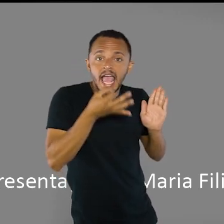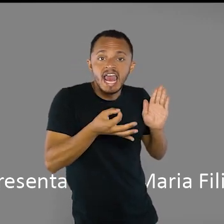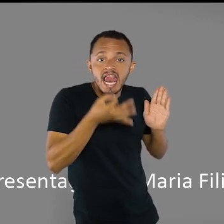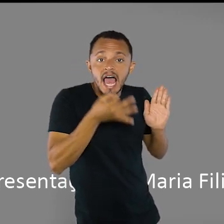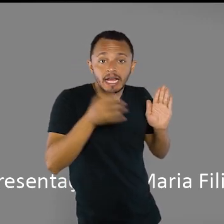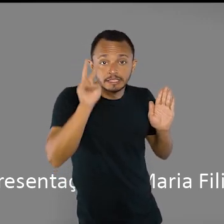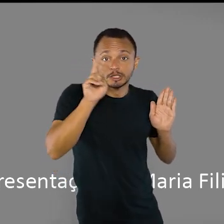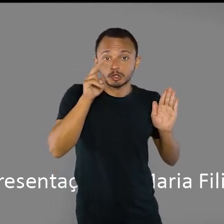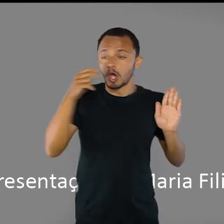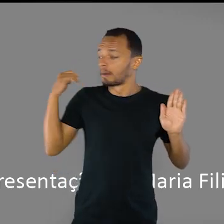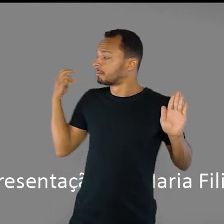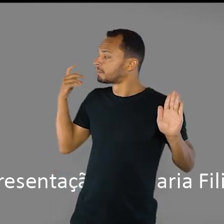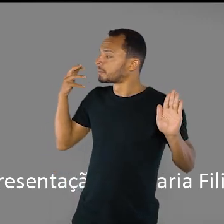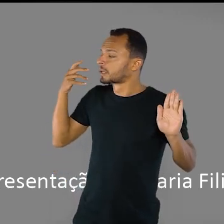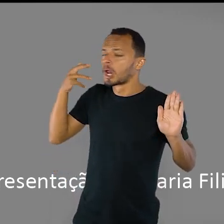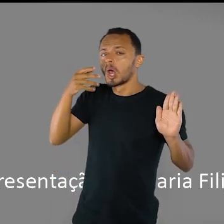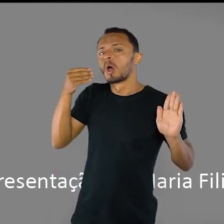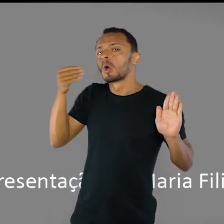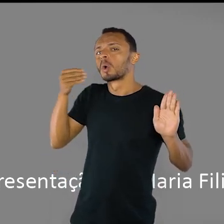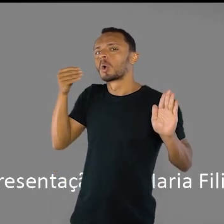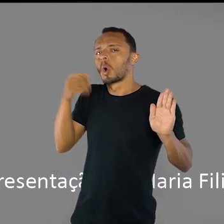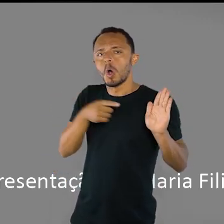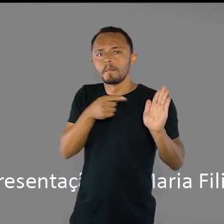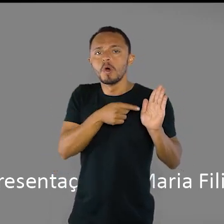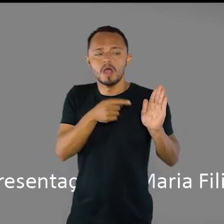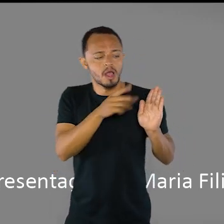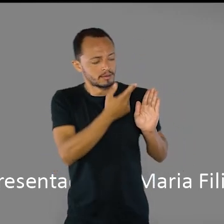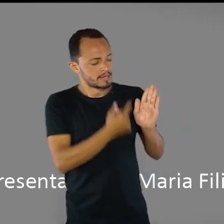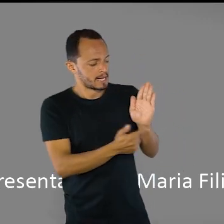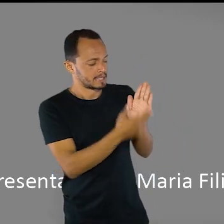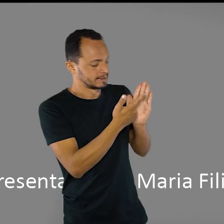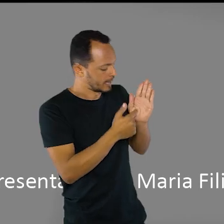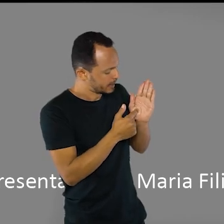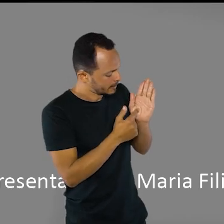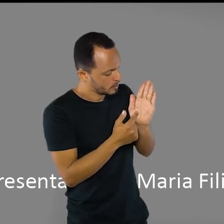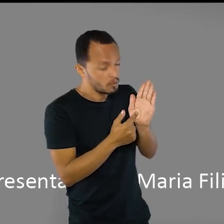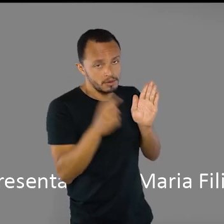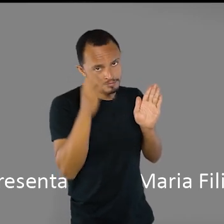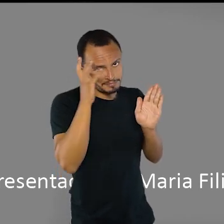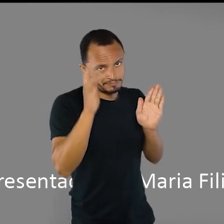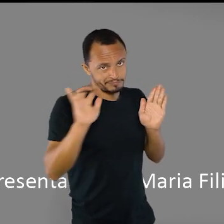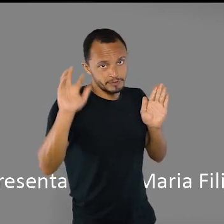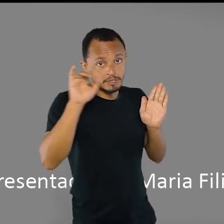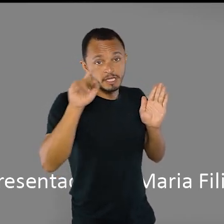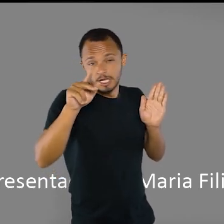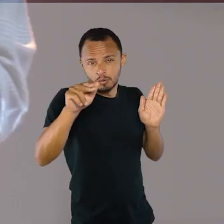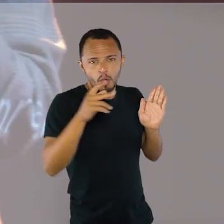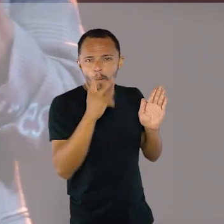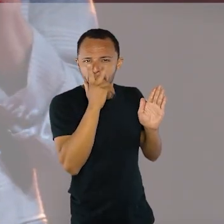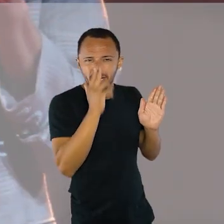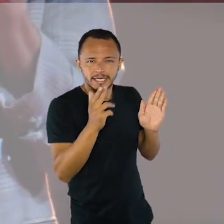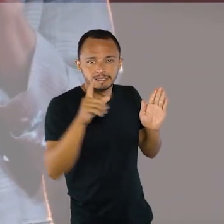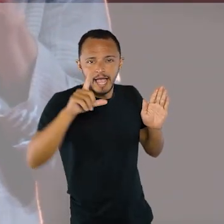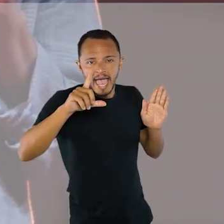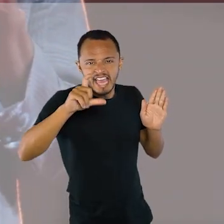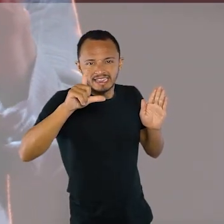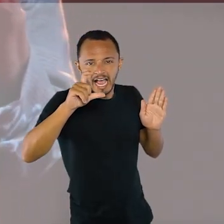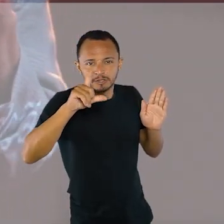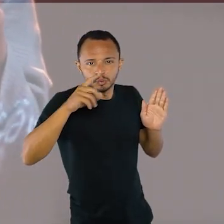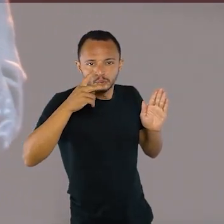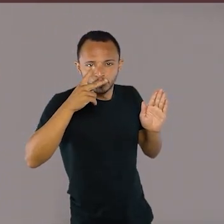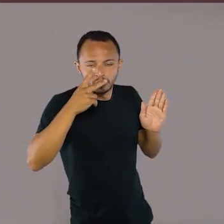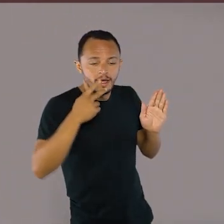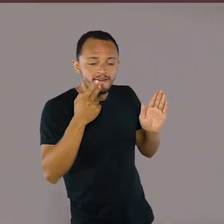de época. Então, essa artista, Filomena Modesto, na verdade, faz uma espécie de retrato falado, como ela diz, um